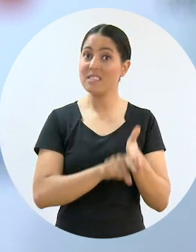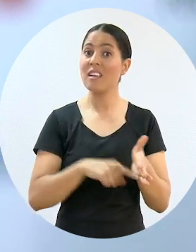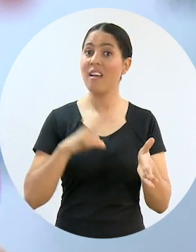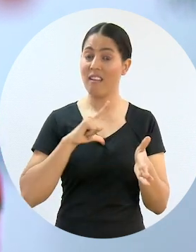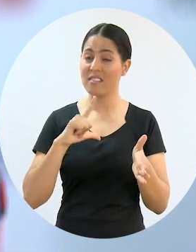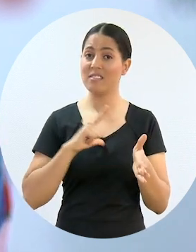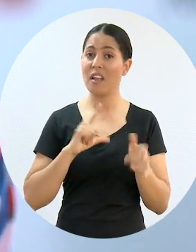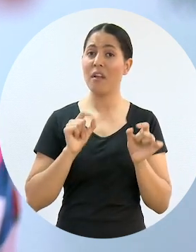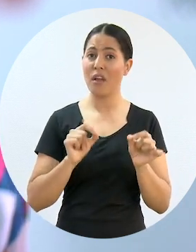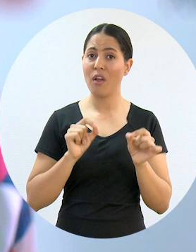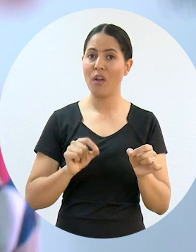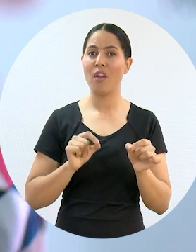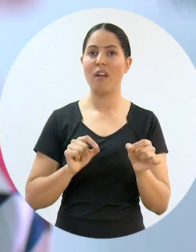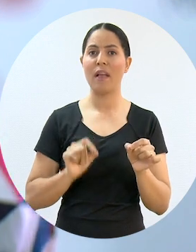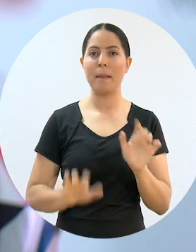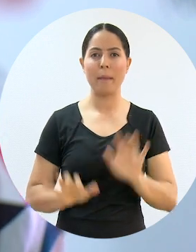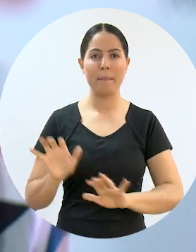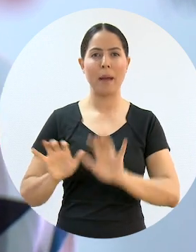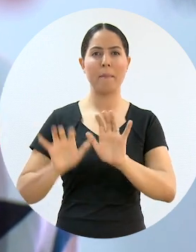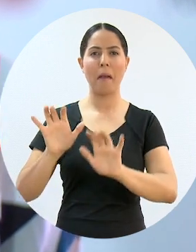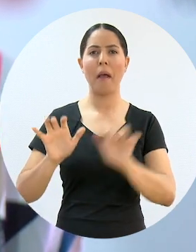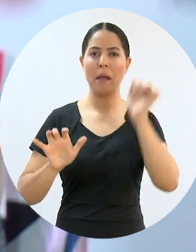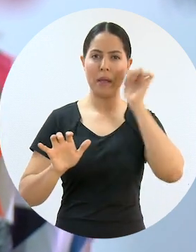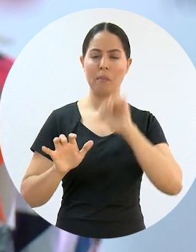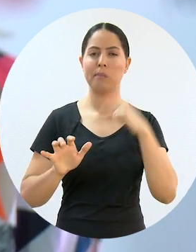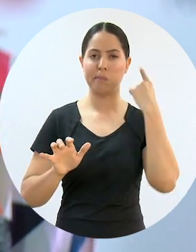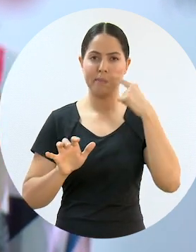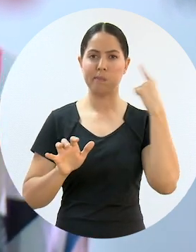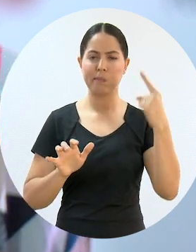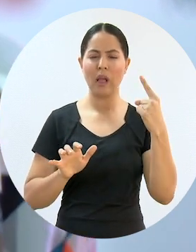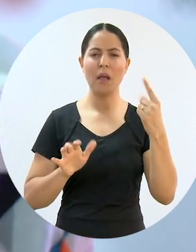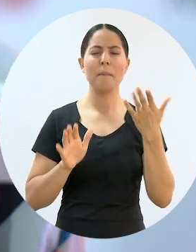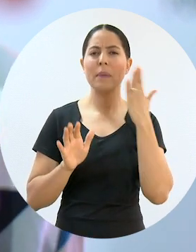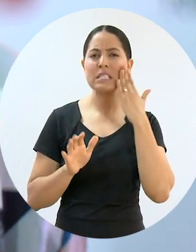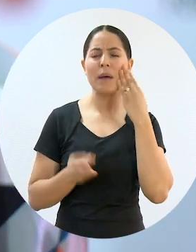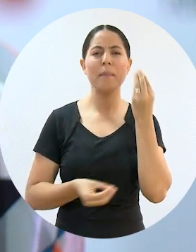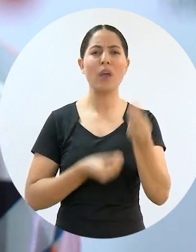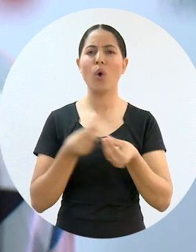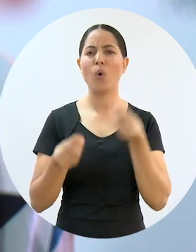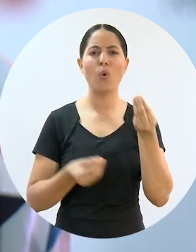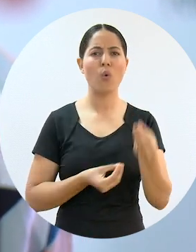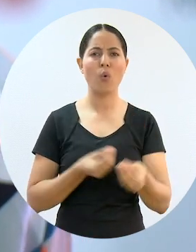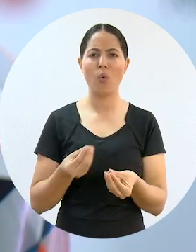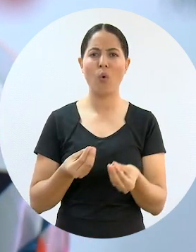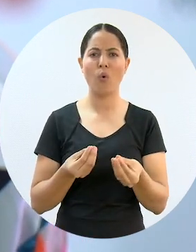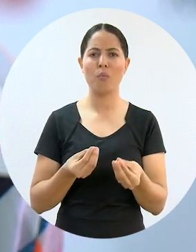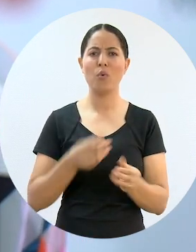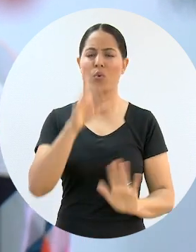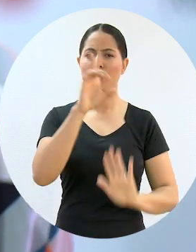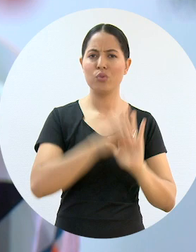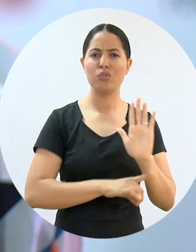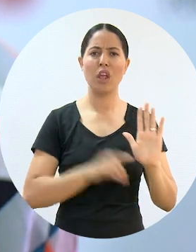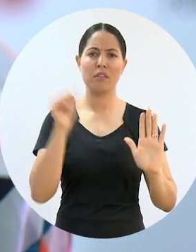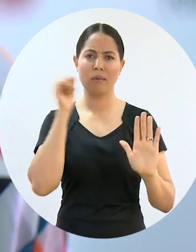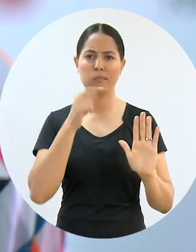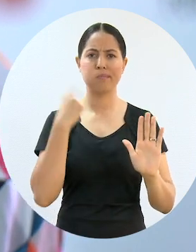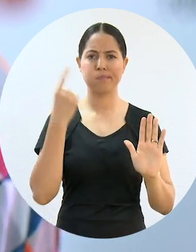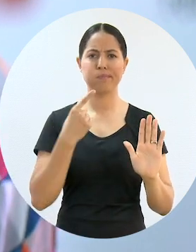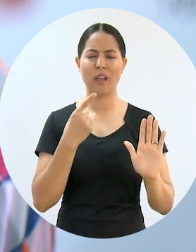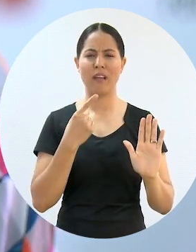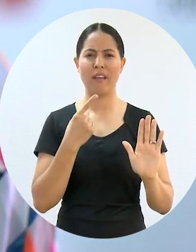informal junto às seccionais, junto a essas mulheres das subseções, como estava o cenário de violações